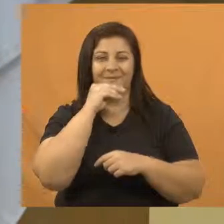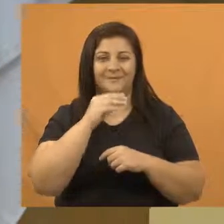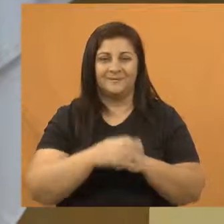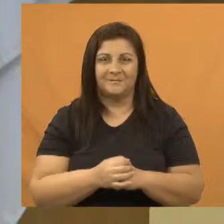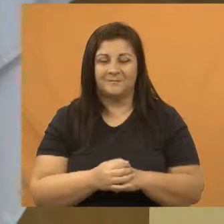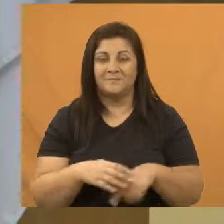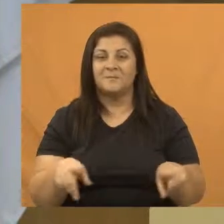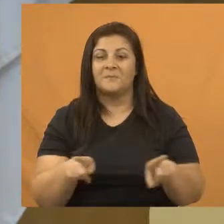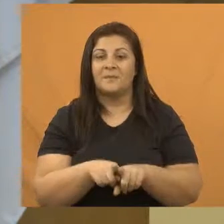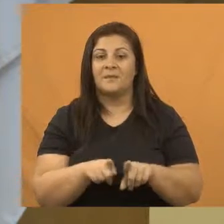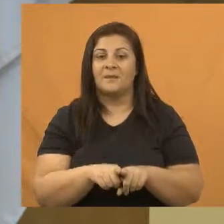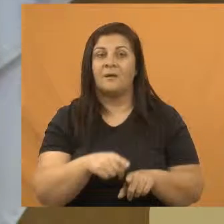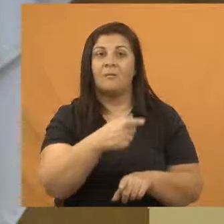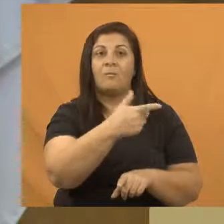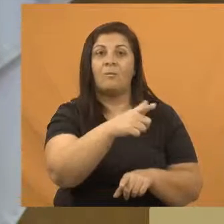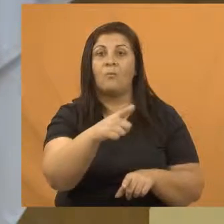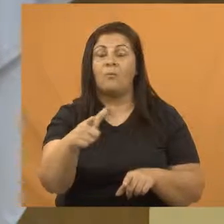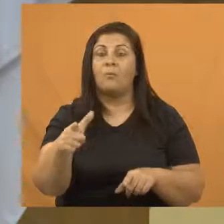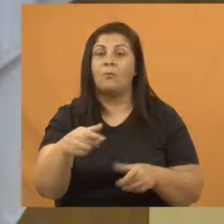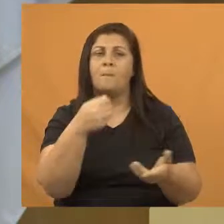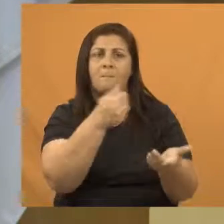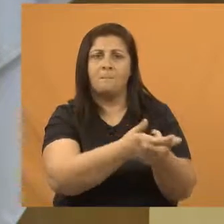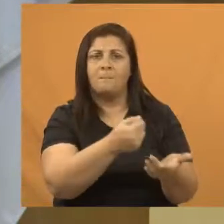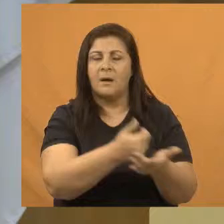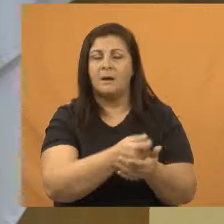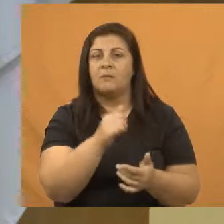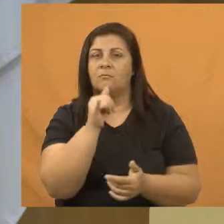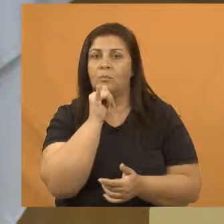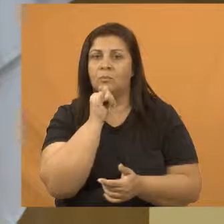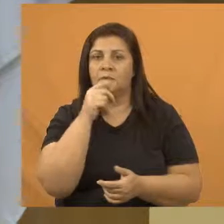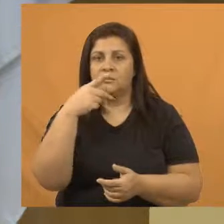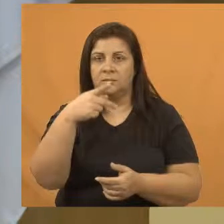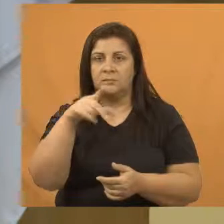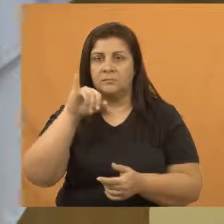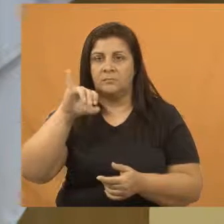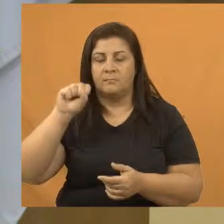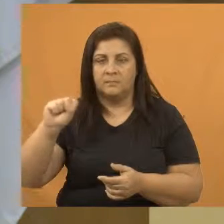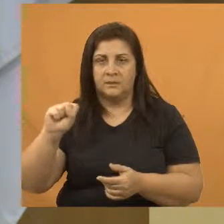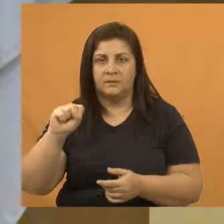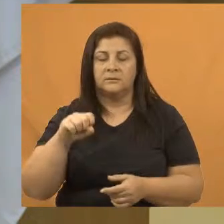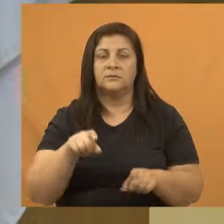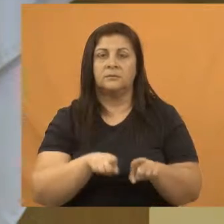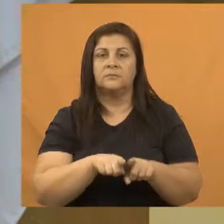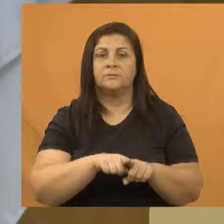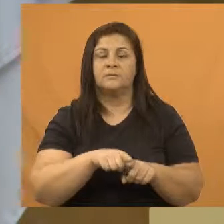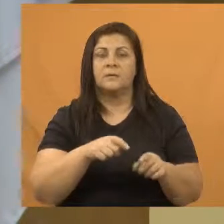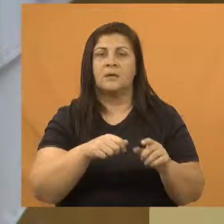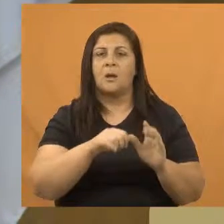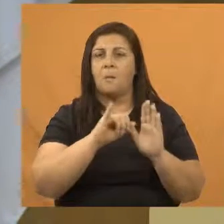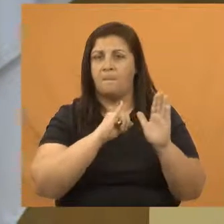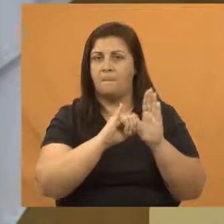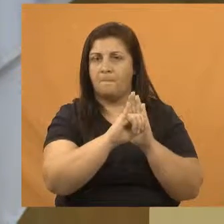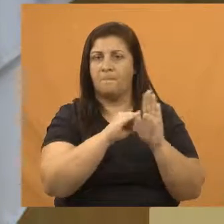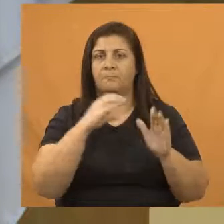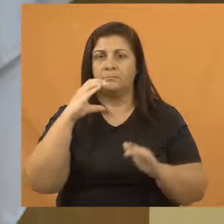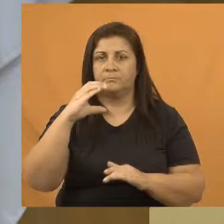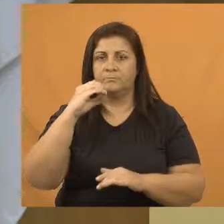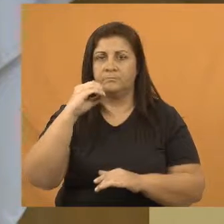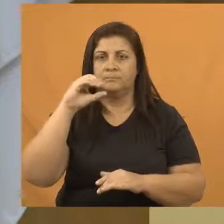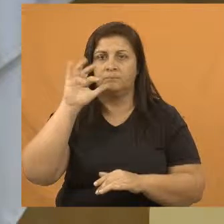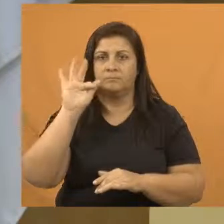por outras contribuições como o PIS e o CONFIS. Em todos esses